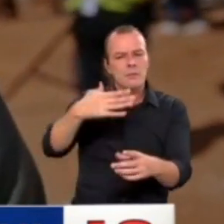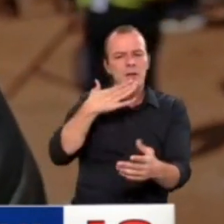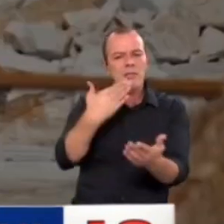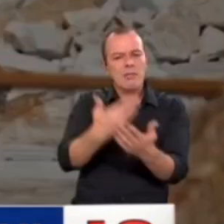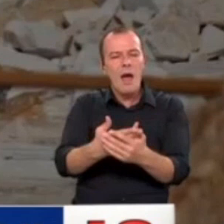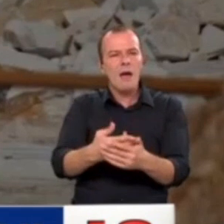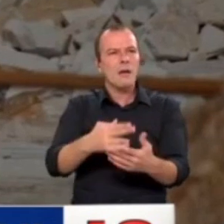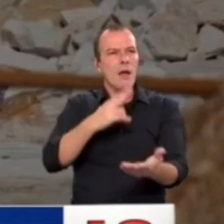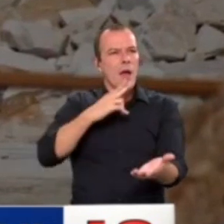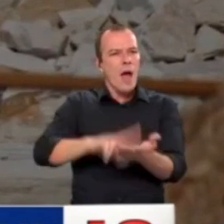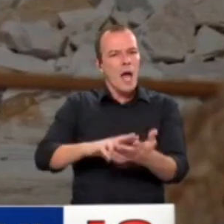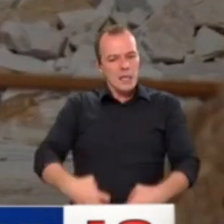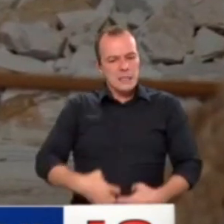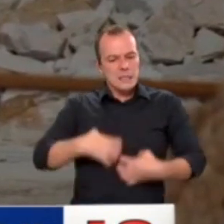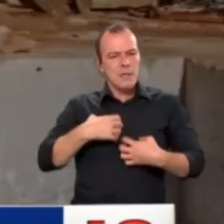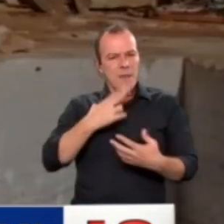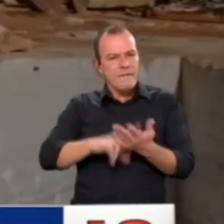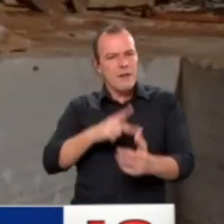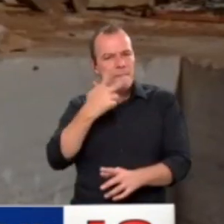realismo às cenas.